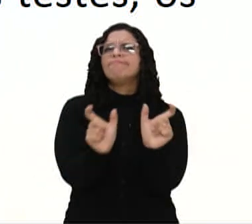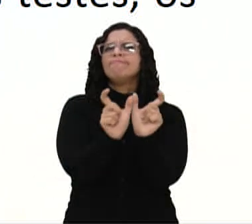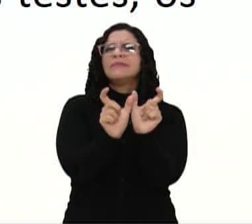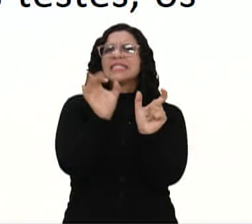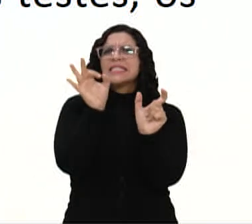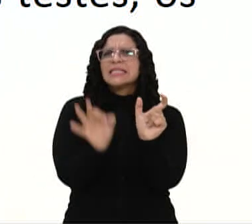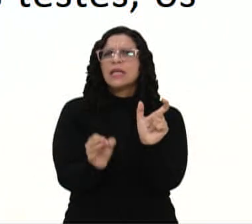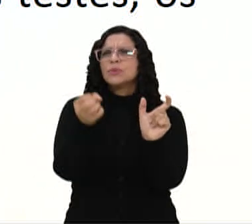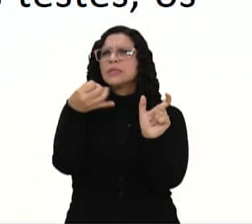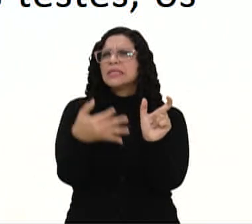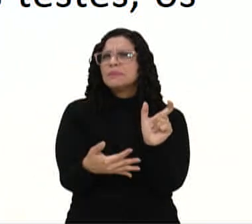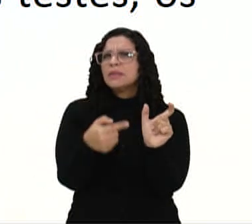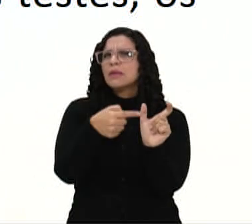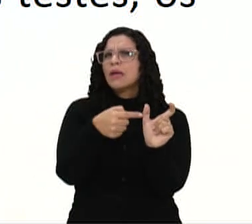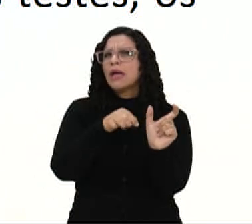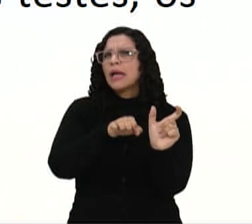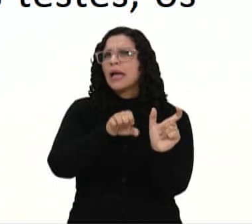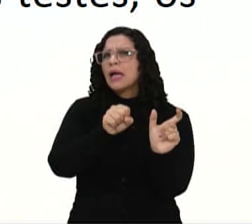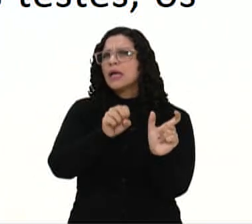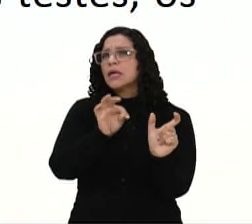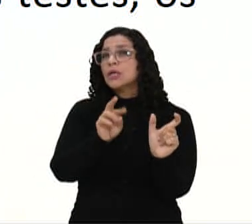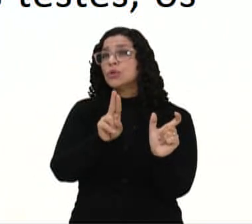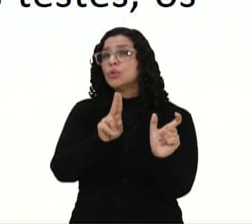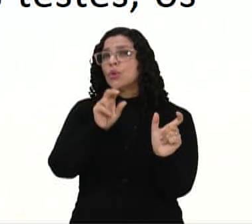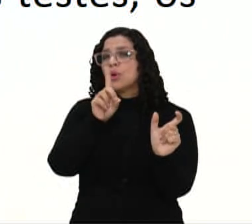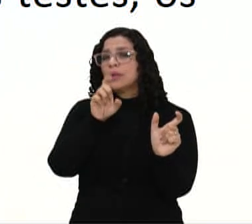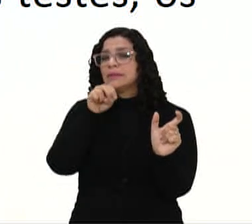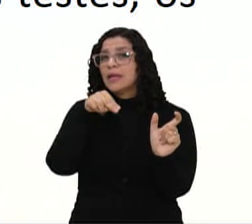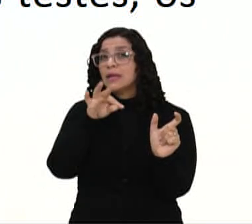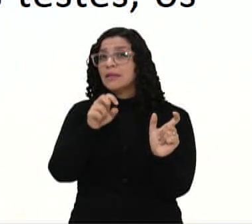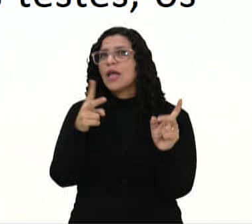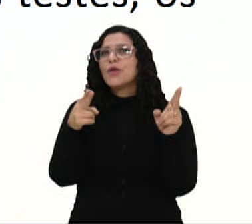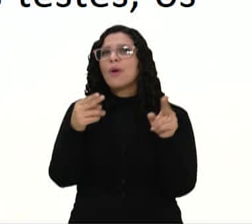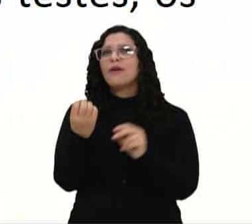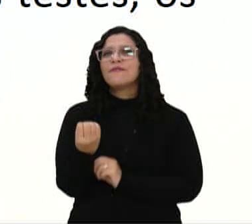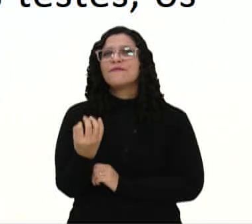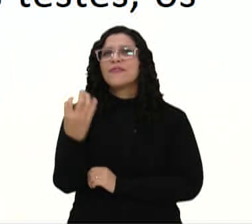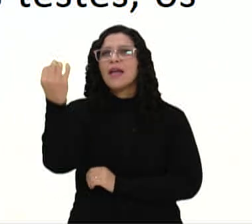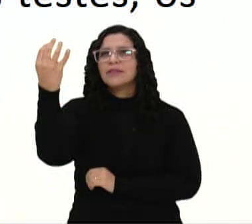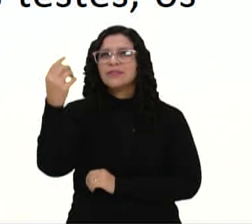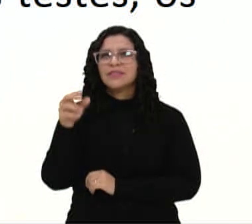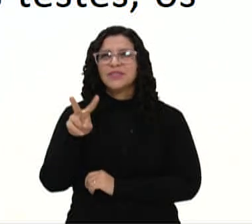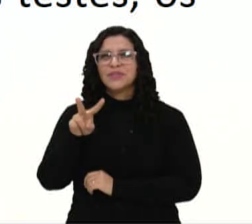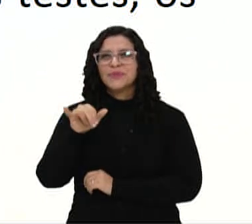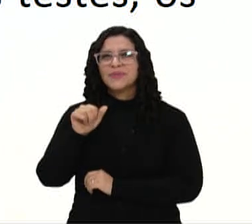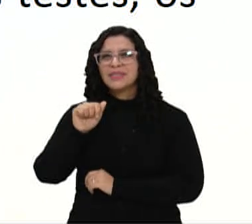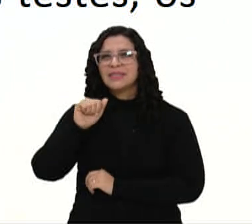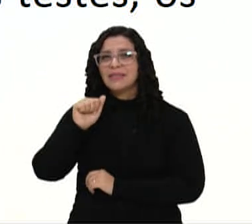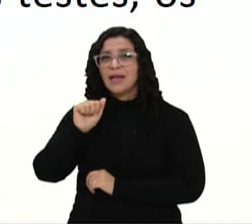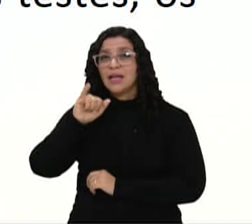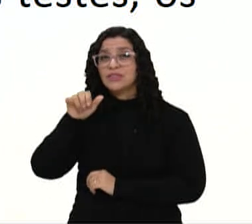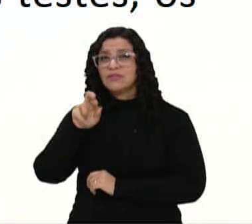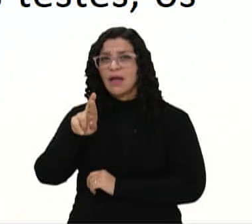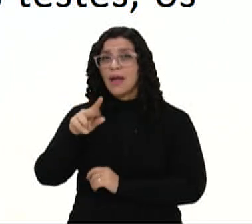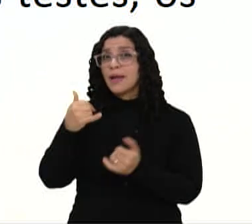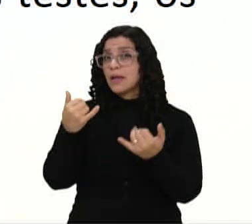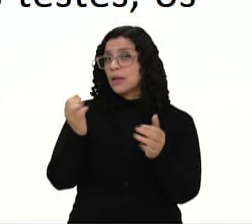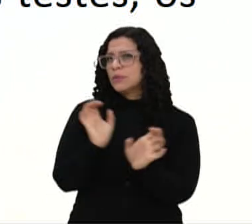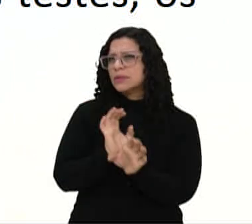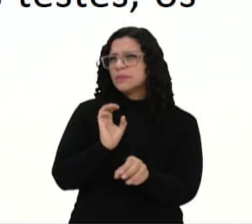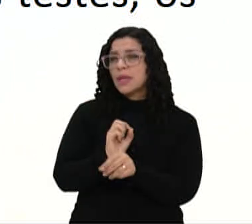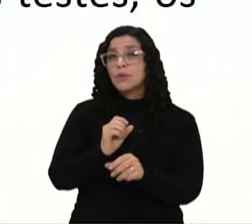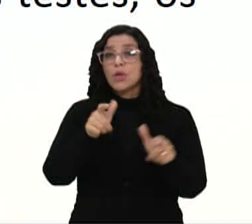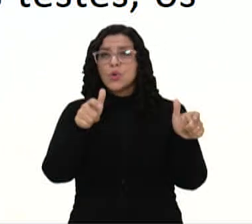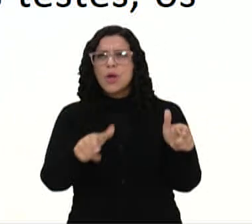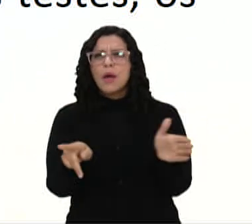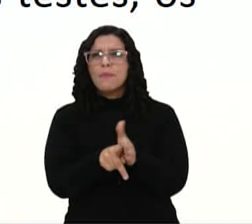de descrever estudante melhor do que viajante? Espero que esta carta constitua um oásis revitalizante